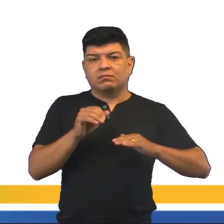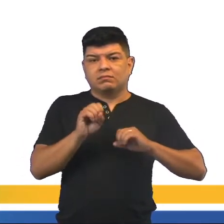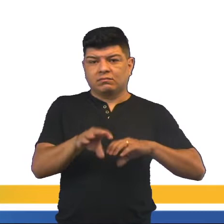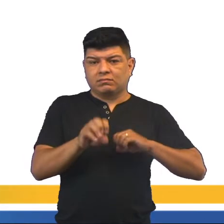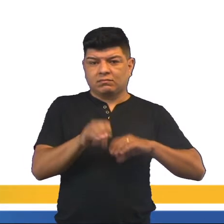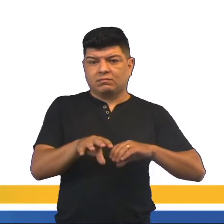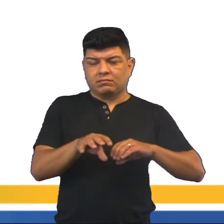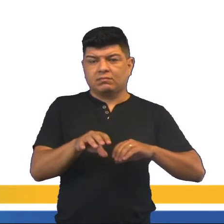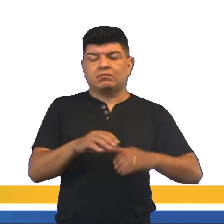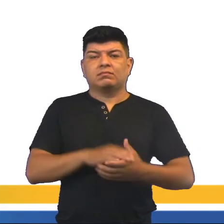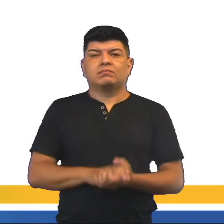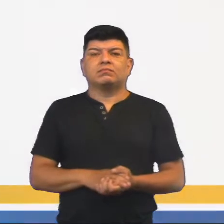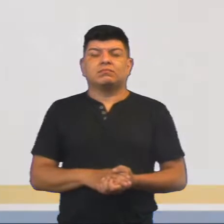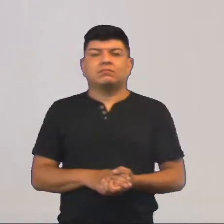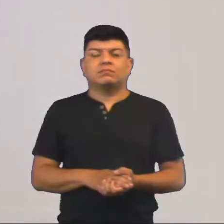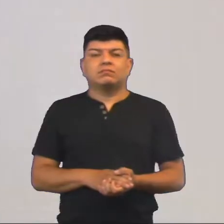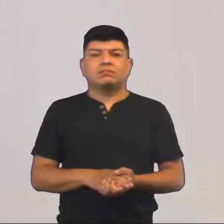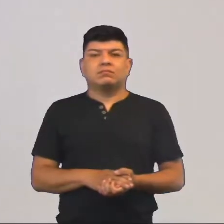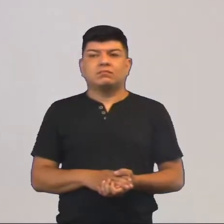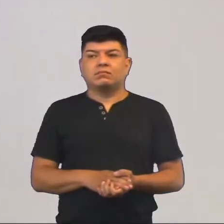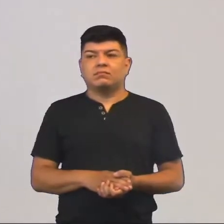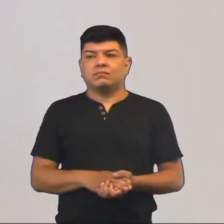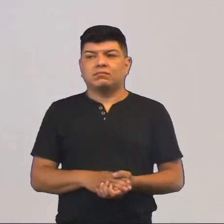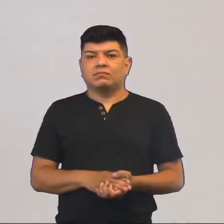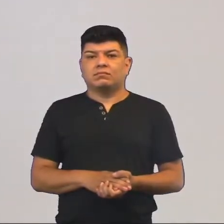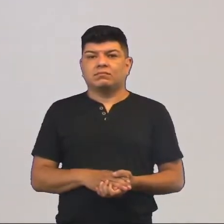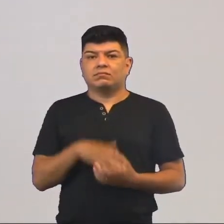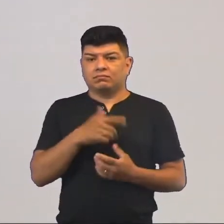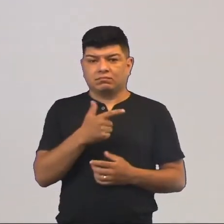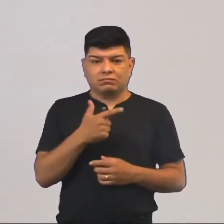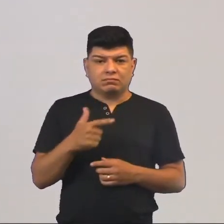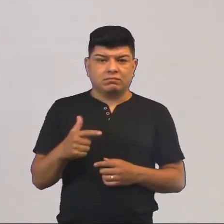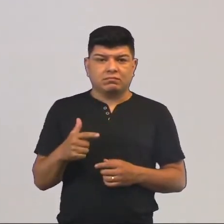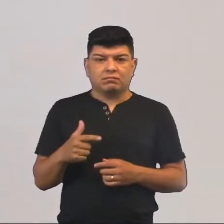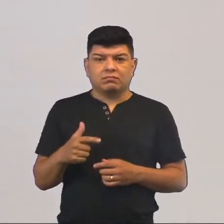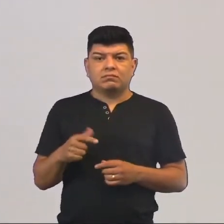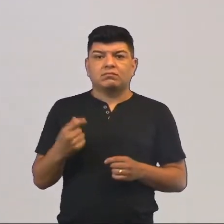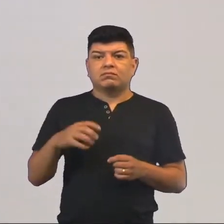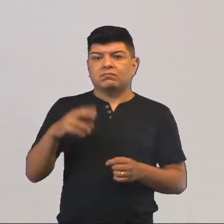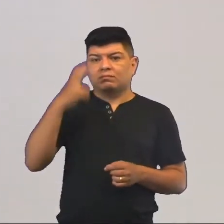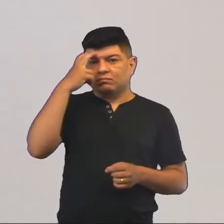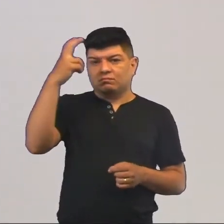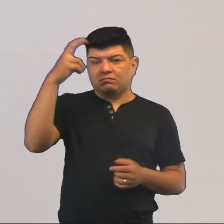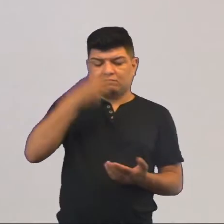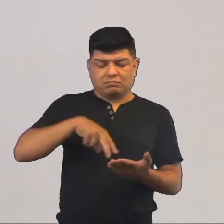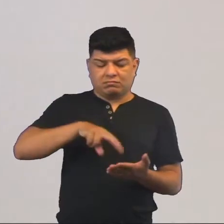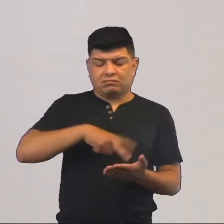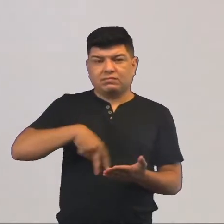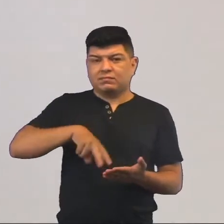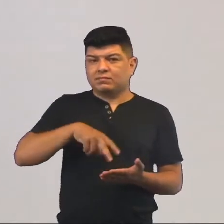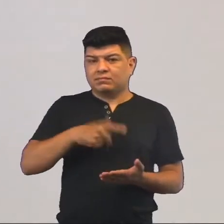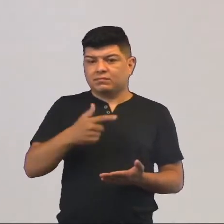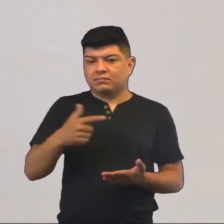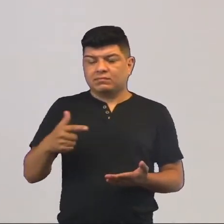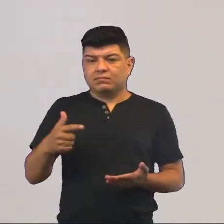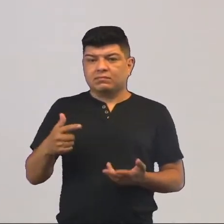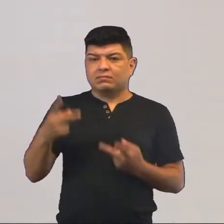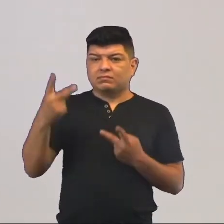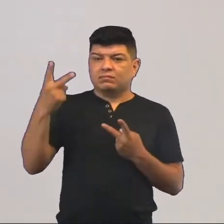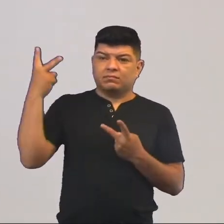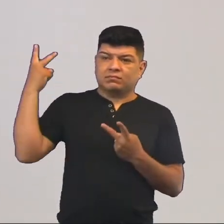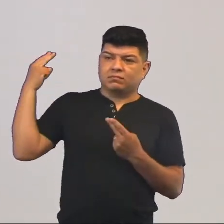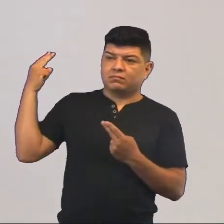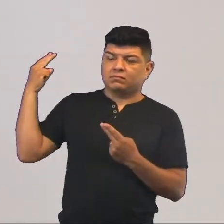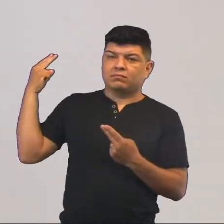essa composição, né? Então aí já não seria o mestre da dança, certo? Como antigamente, ou